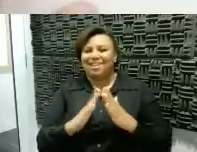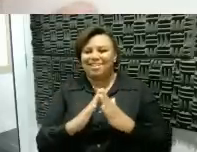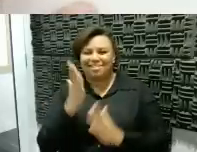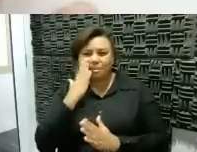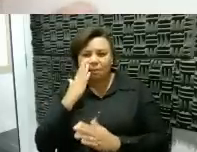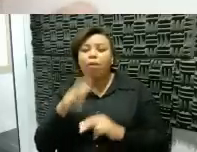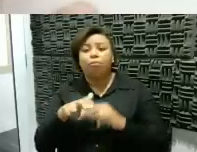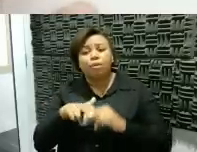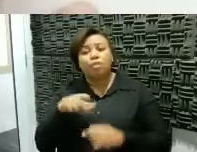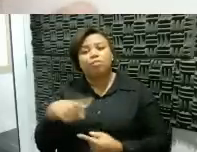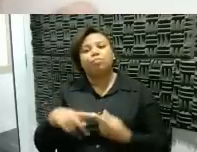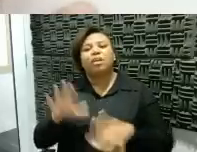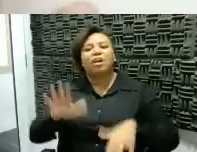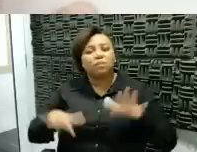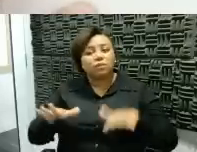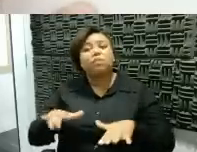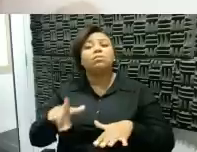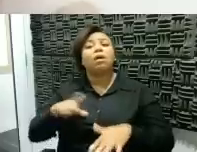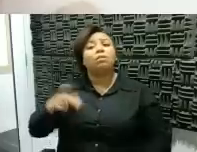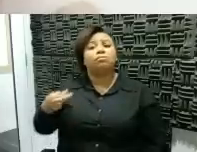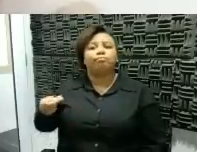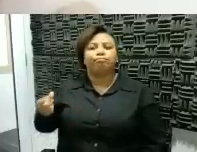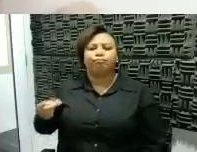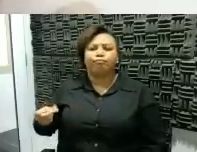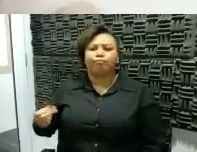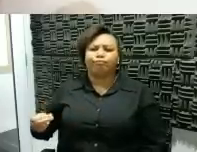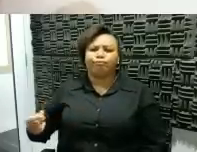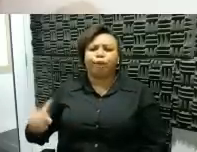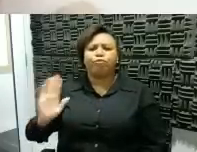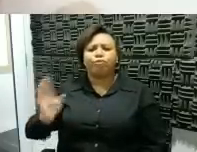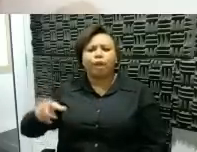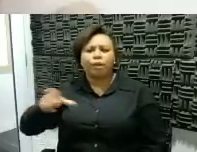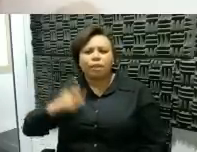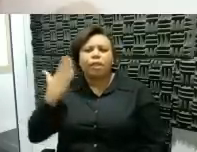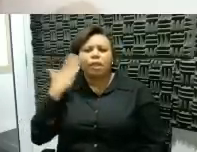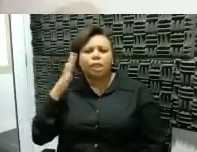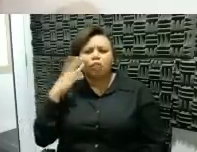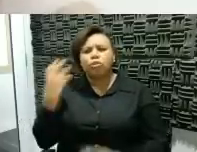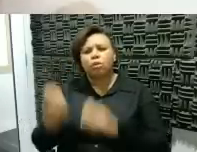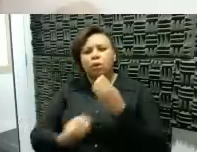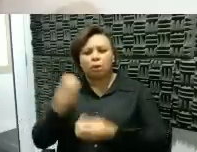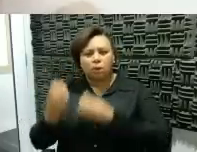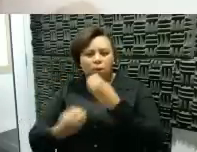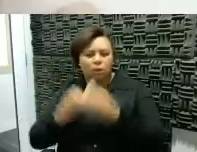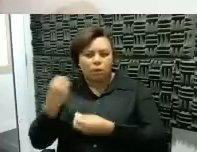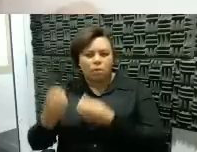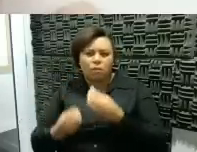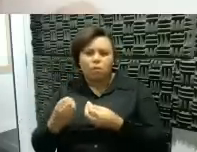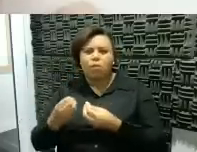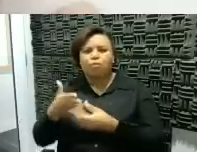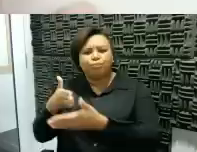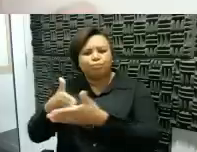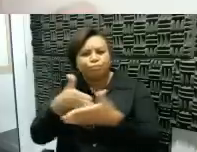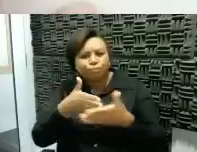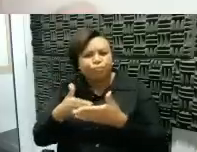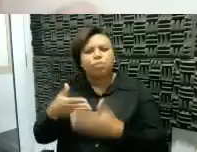sim de longa duração né Elas já têm sido entendidas como ã uma um impedimento de longo prazo que